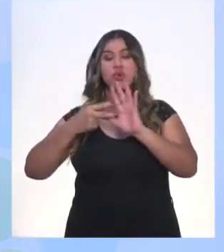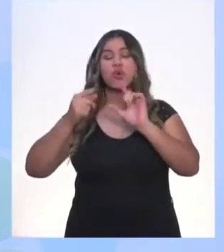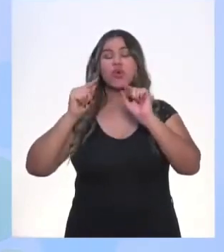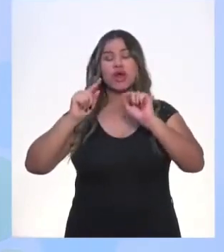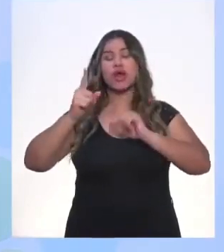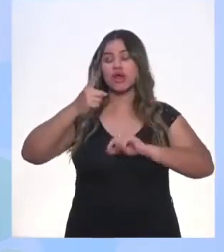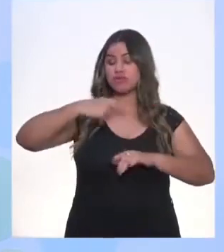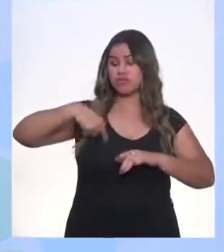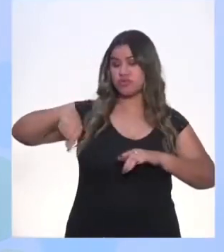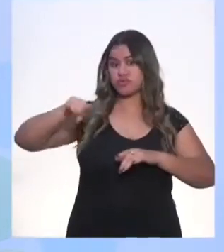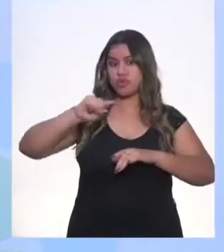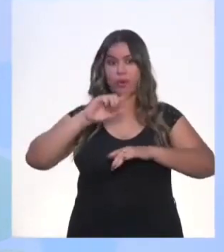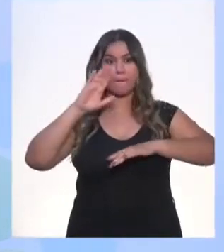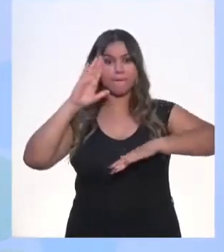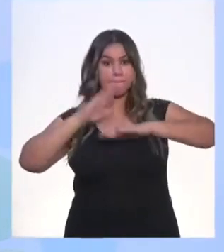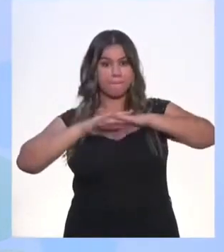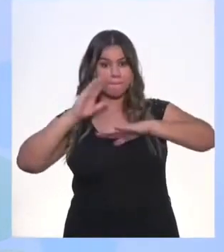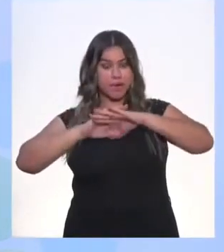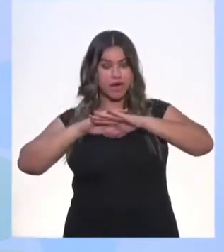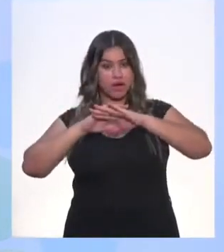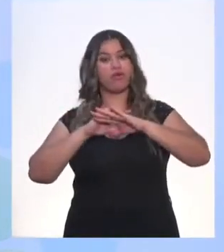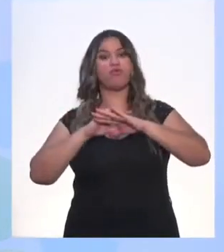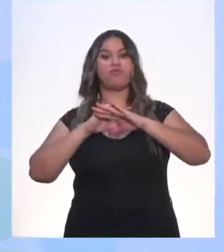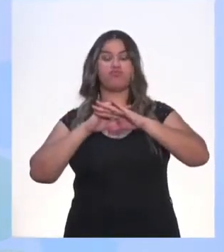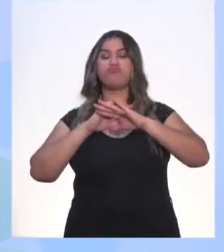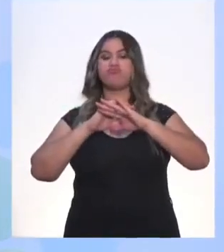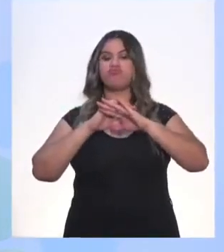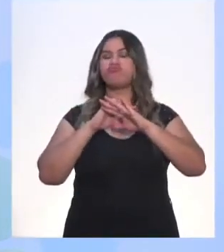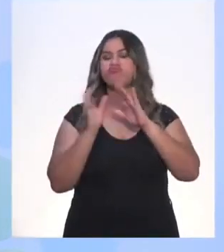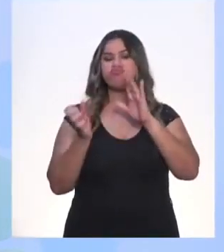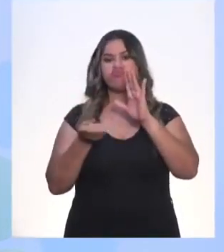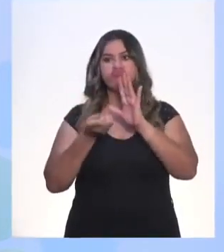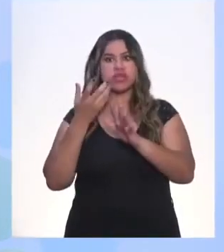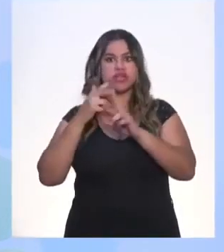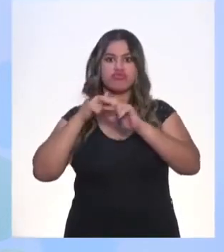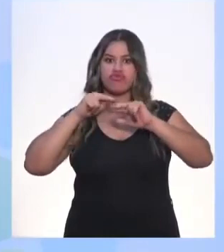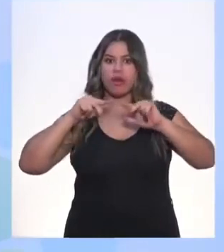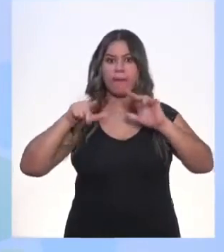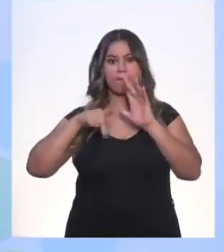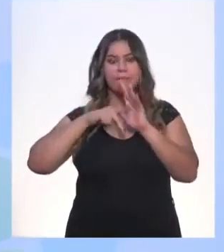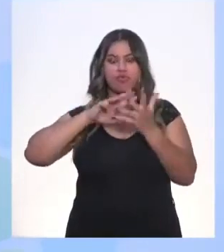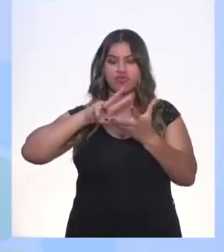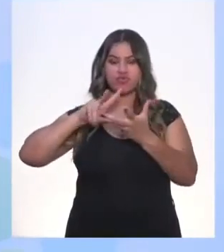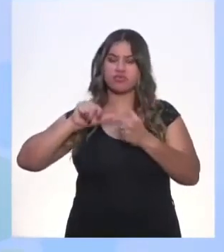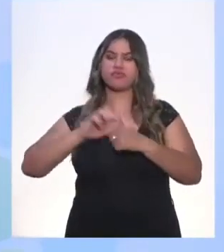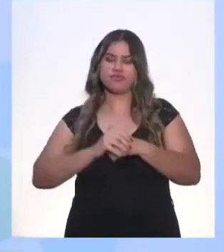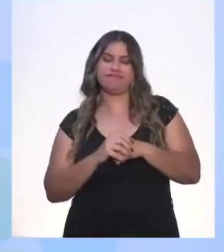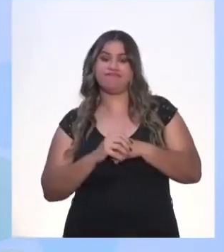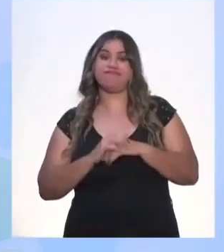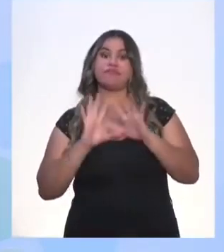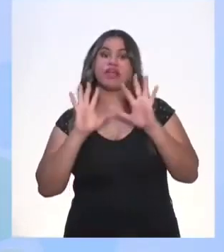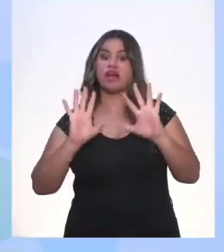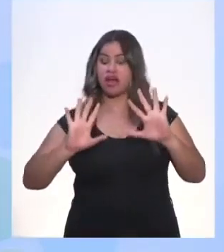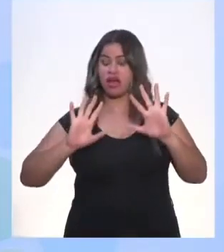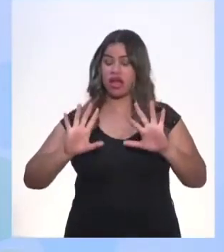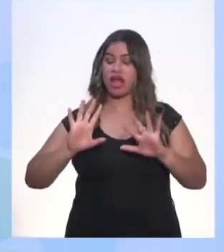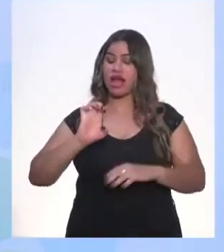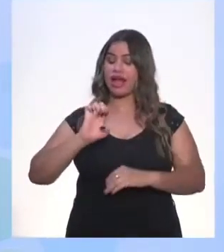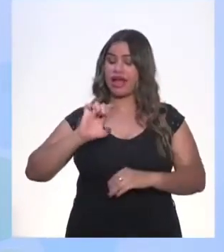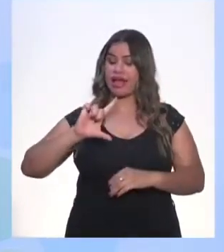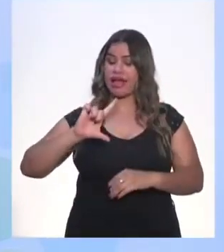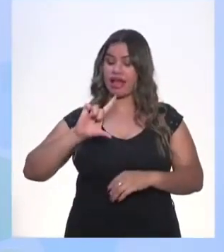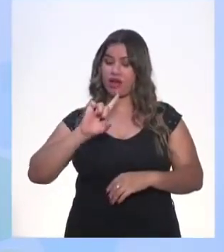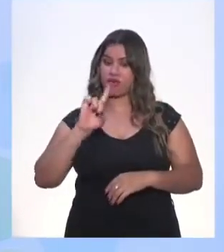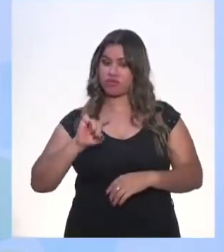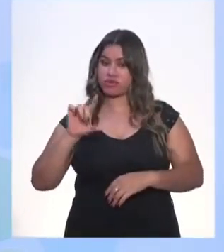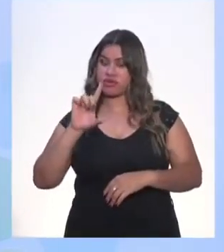nós que fazemos o nosso próprio mundo. Já a professora Elza, ela disse, estamos uns ligados